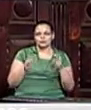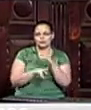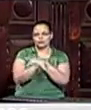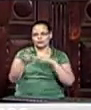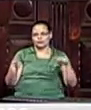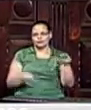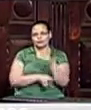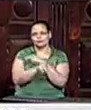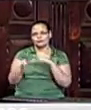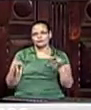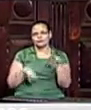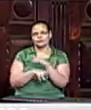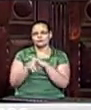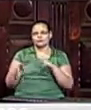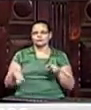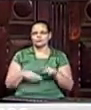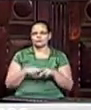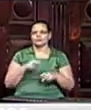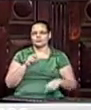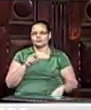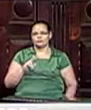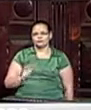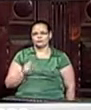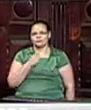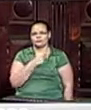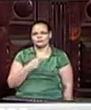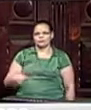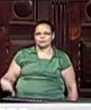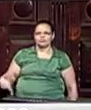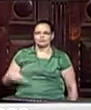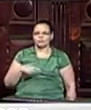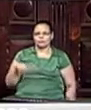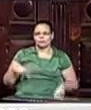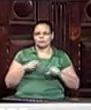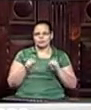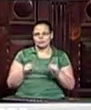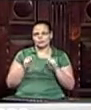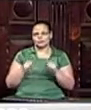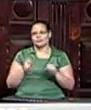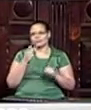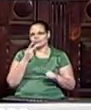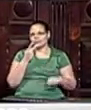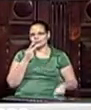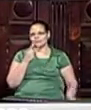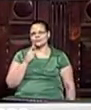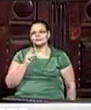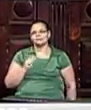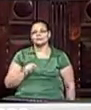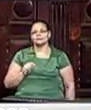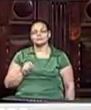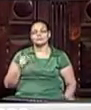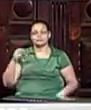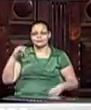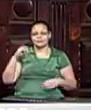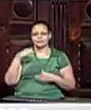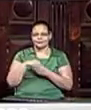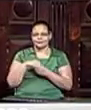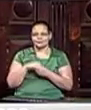diferenças. E aí, senhora presidente, podemos dizer, no plano